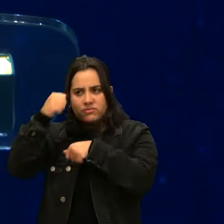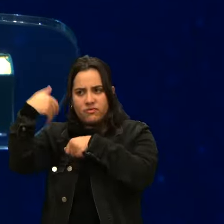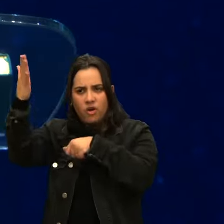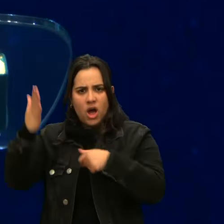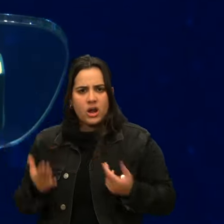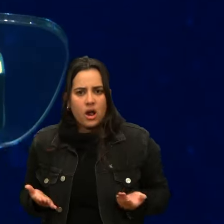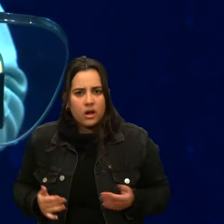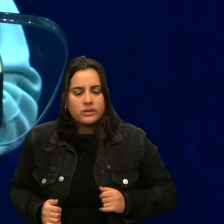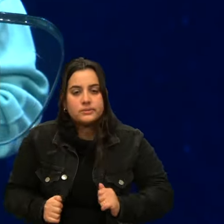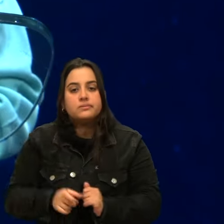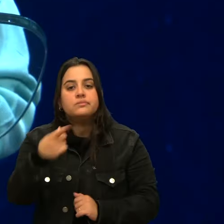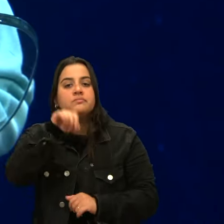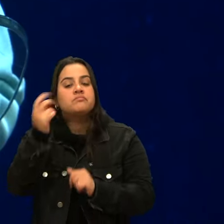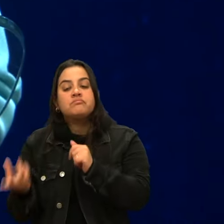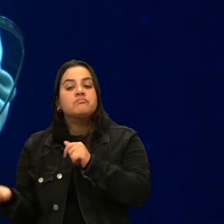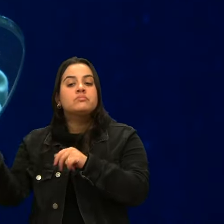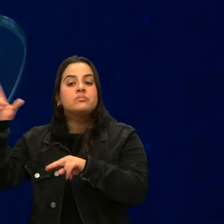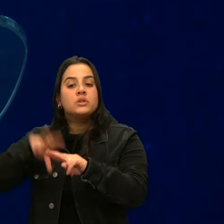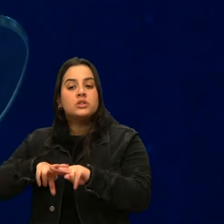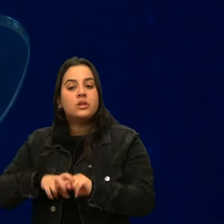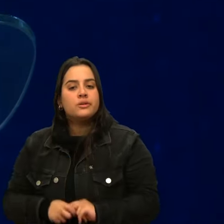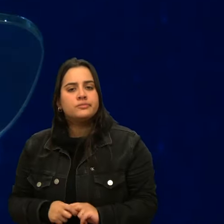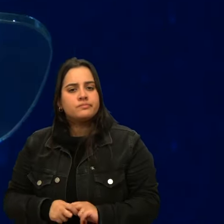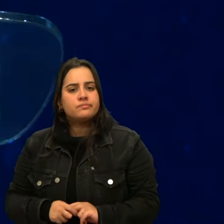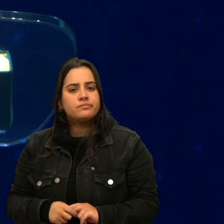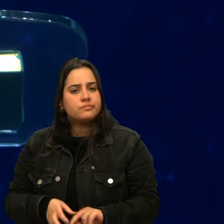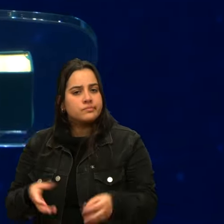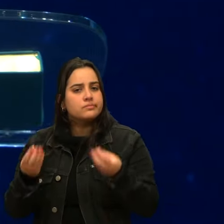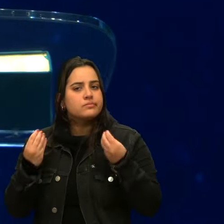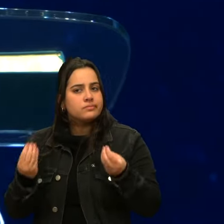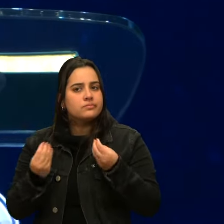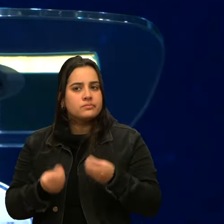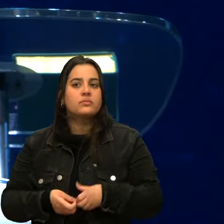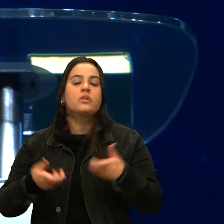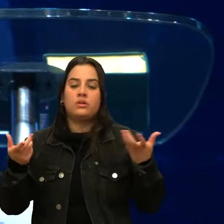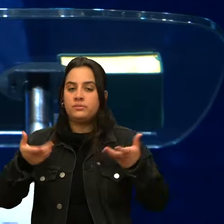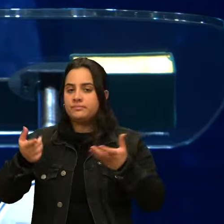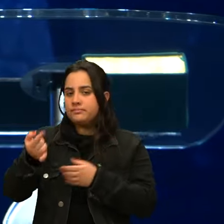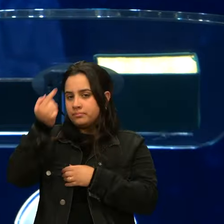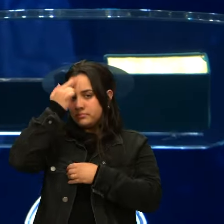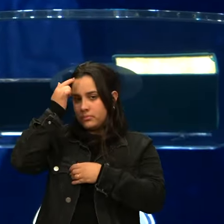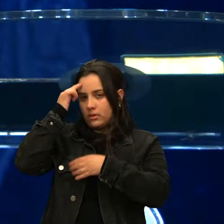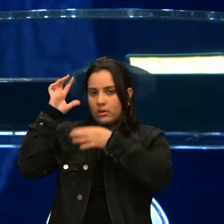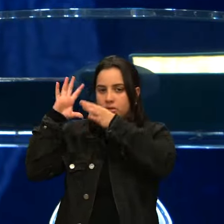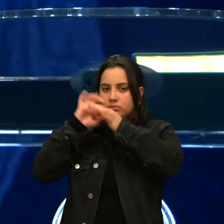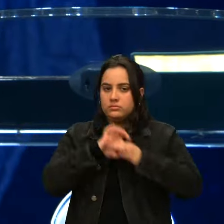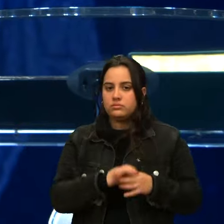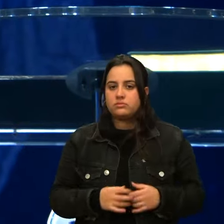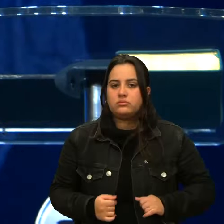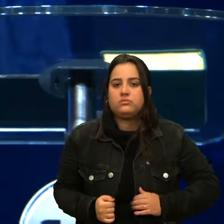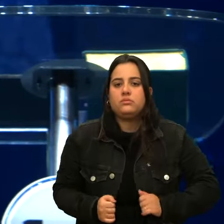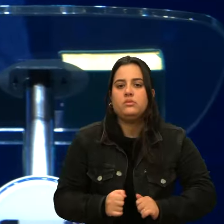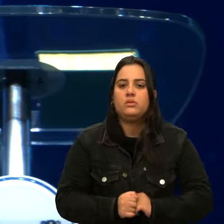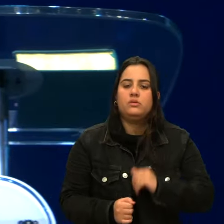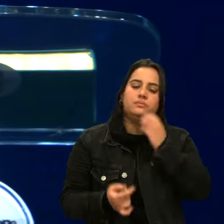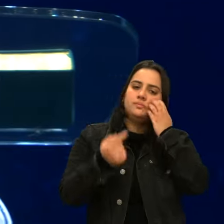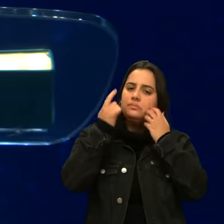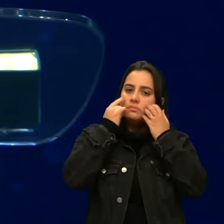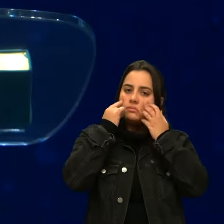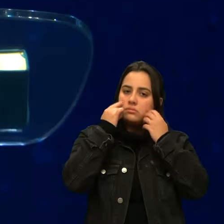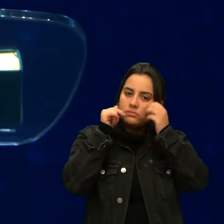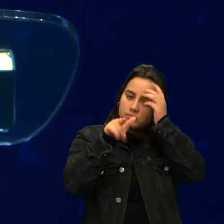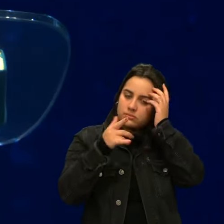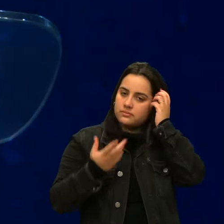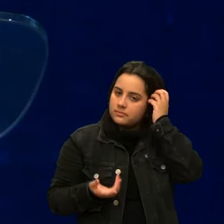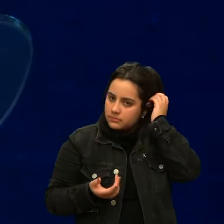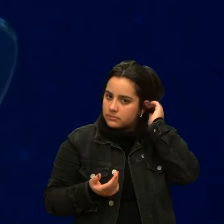você ser prisioneiro. Então agora pensa nesse contexto, pensa aí você que tem entre essa idade, ou você que tem mais